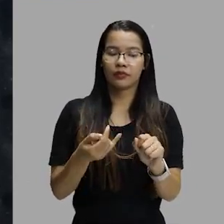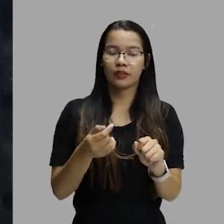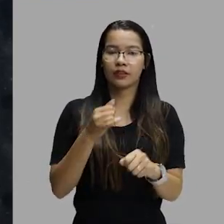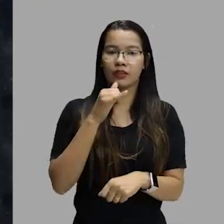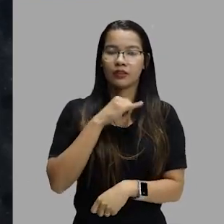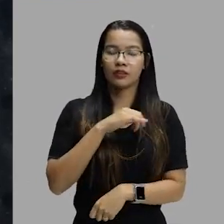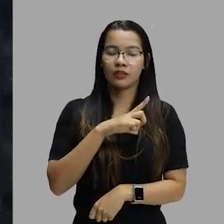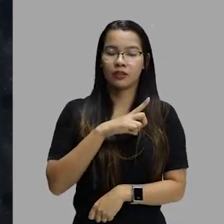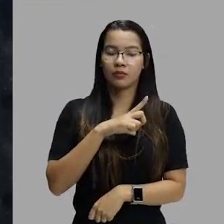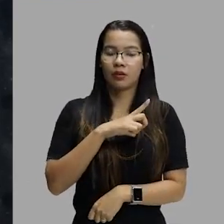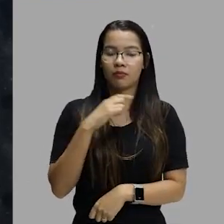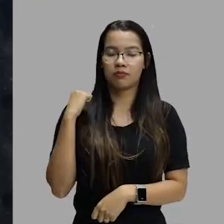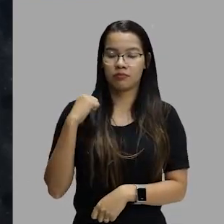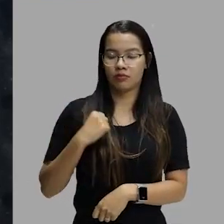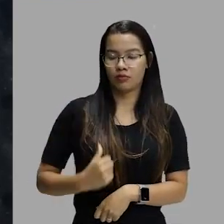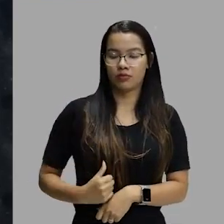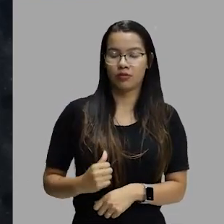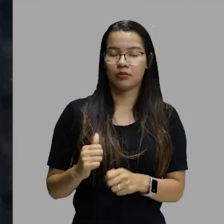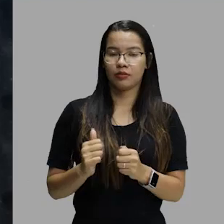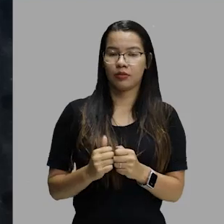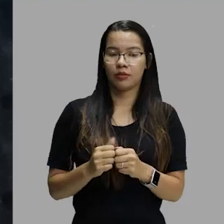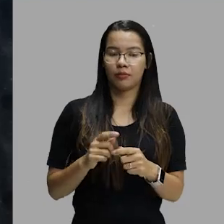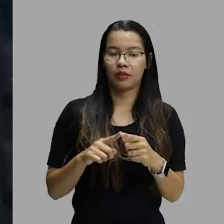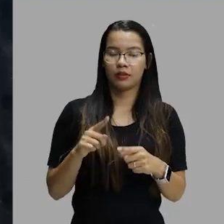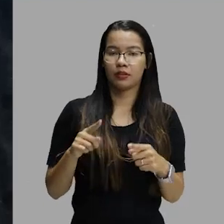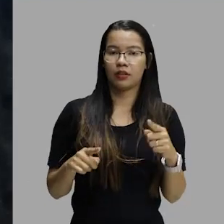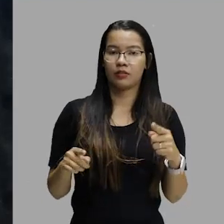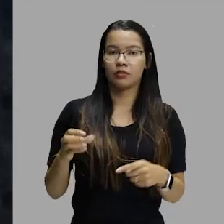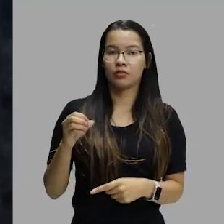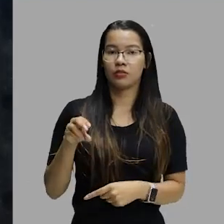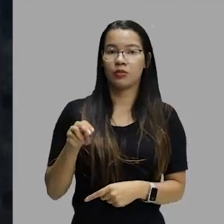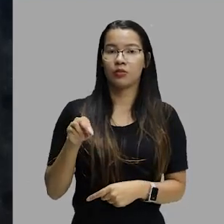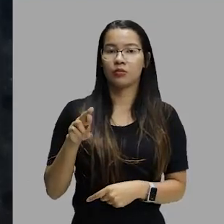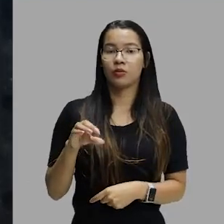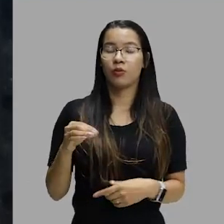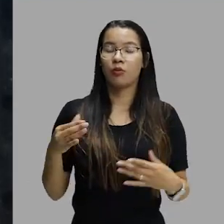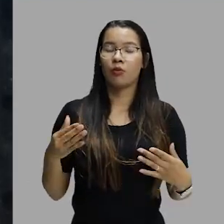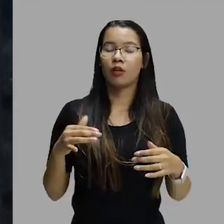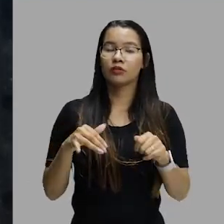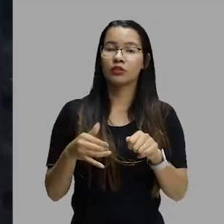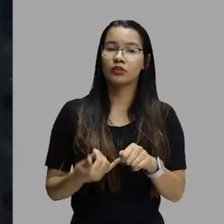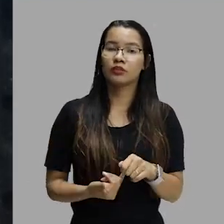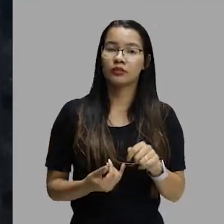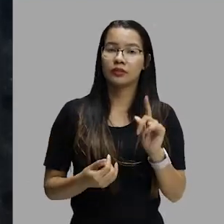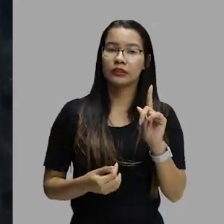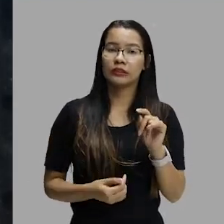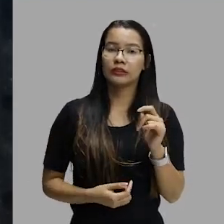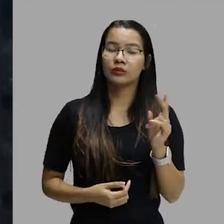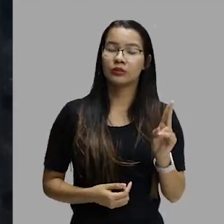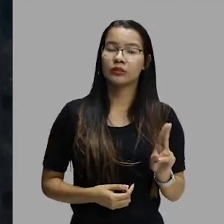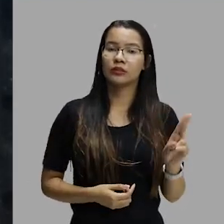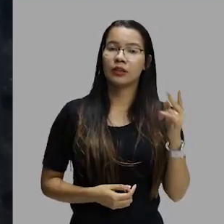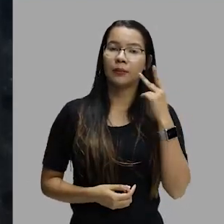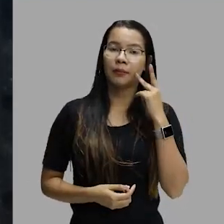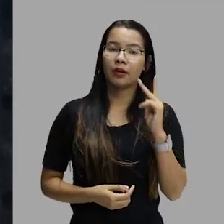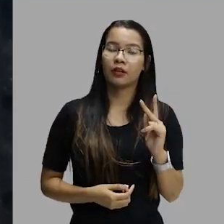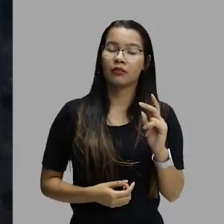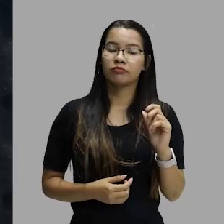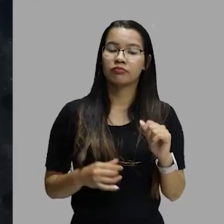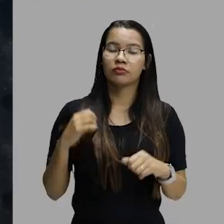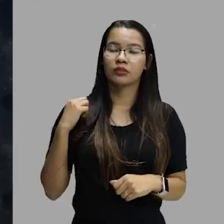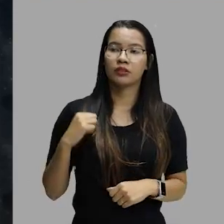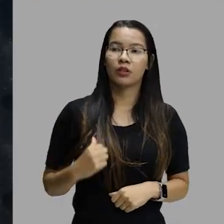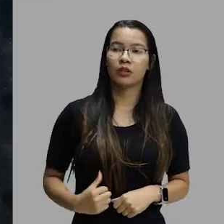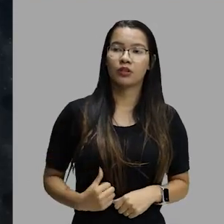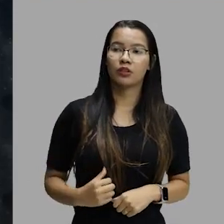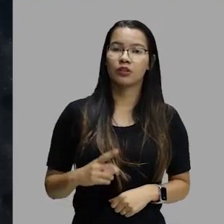feita com um material chamado couro. Qual é o adjetivo que eu vou usar, minha gente, para dizer que a bolsa é couro? A bolsa é couro? Não, a